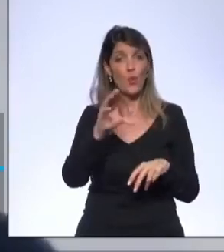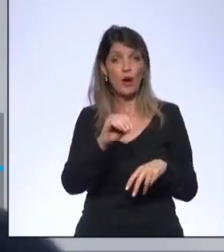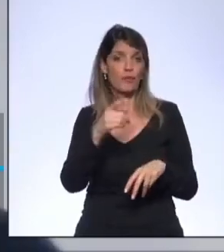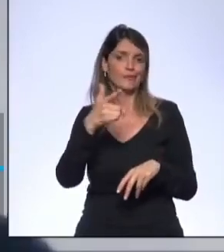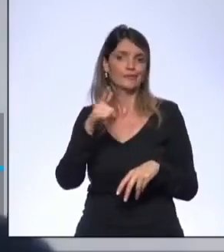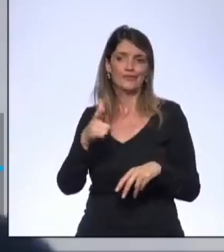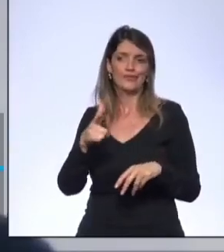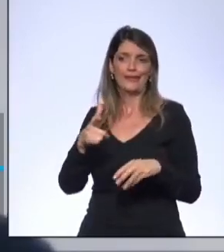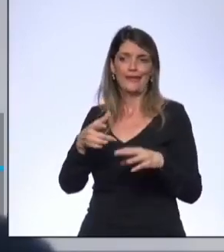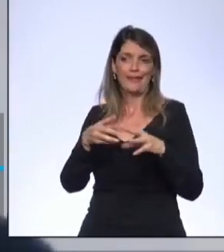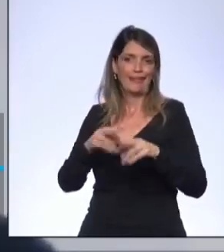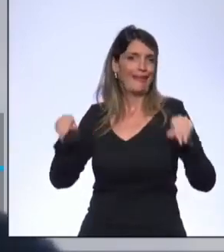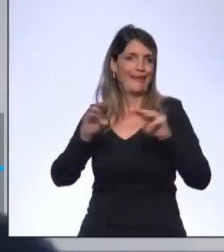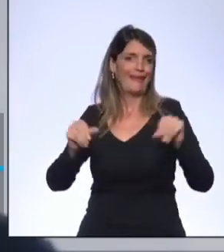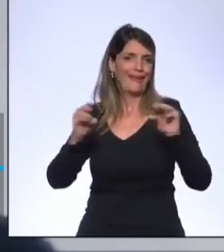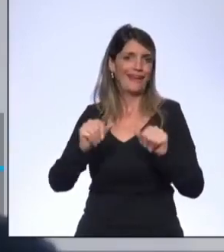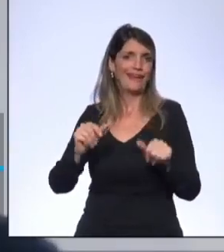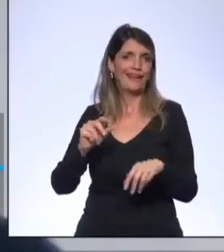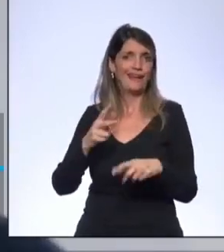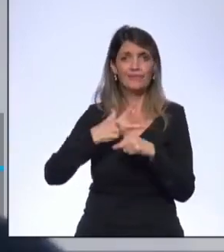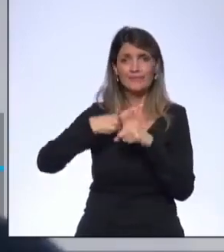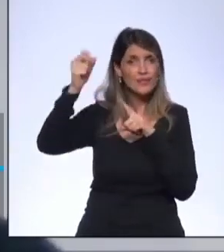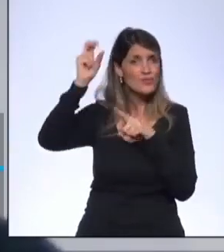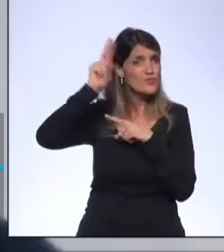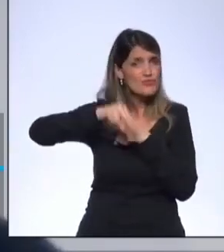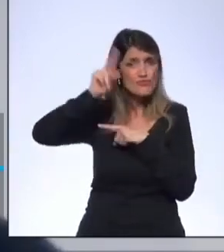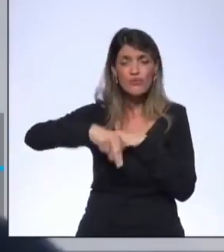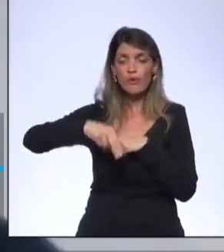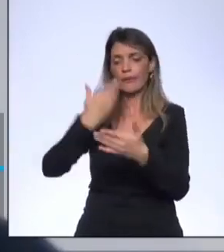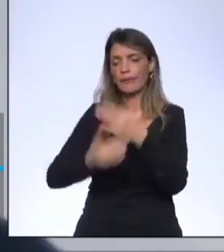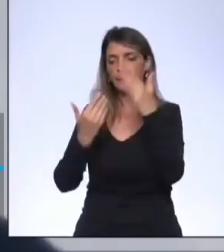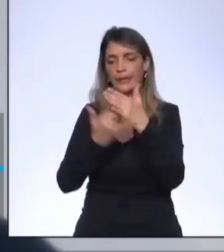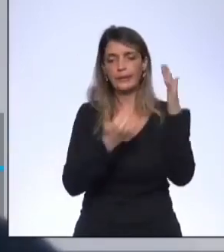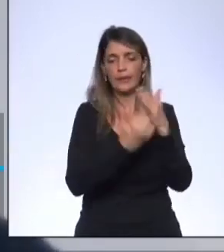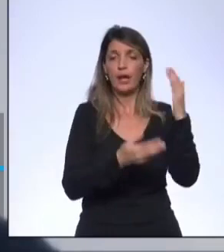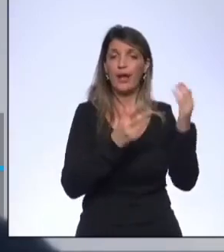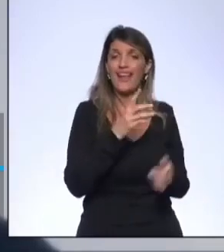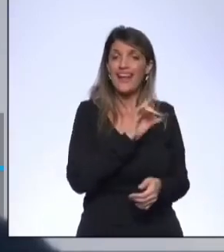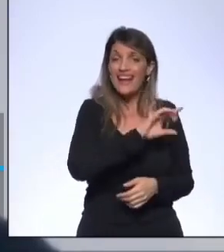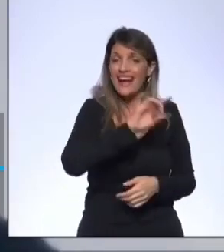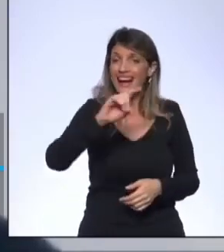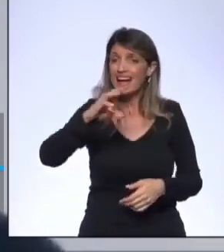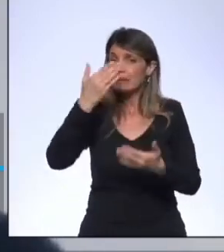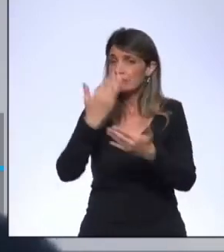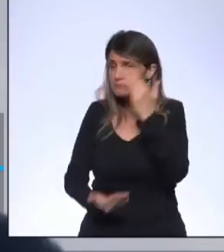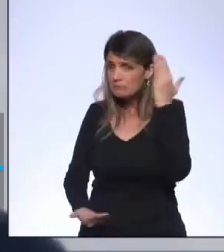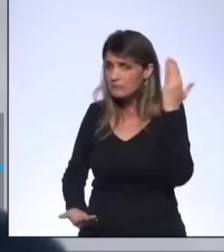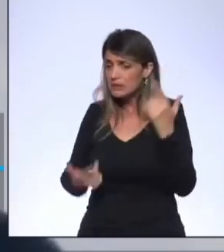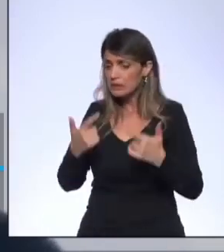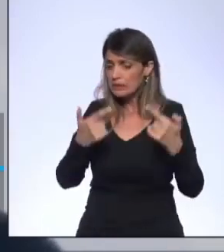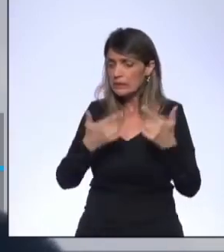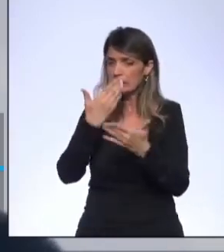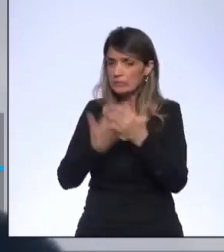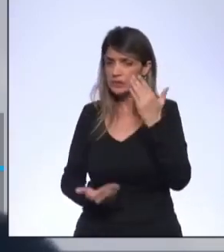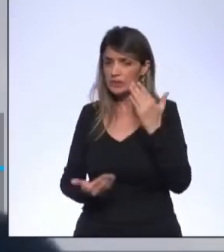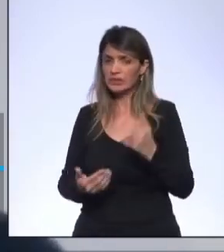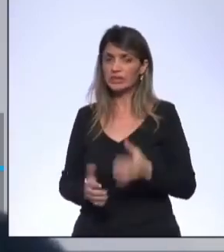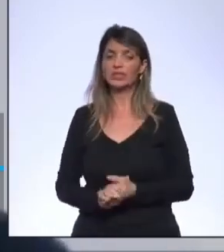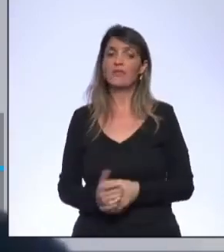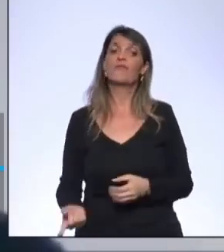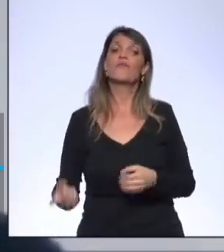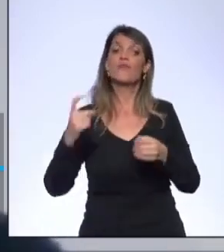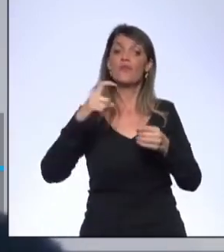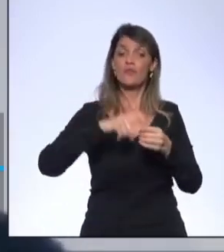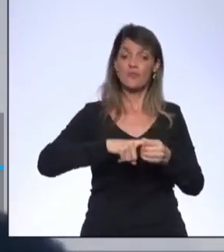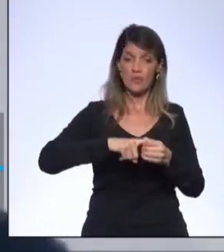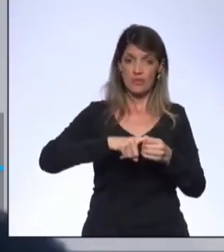ganhar, ele só perdia. E a cada derrota que a Inglaterra sofria nessas guerras, né, ele voltava, né, o